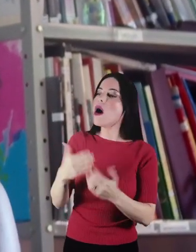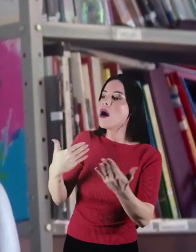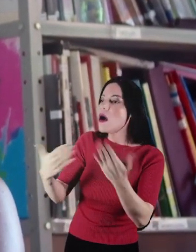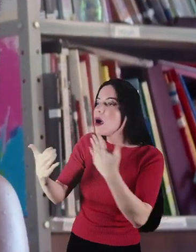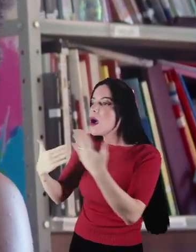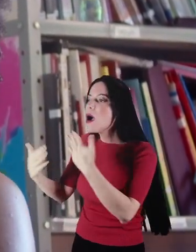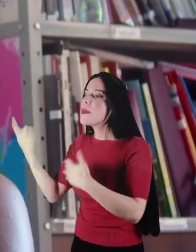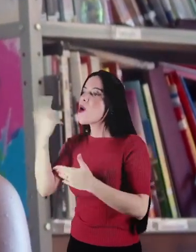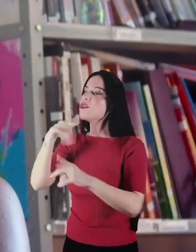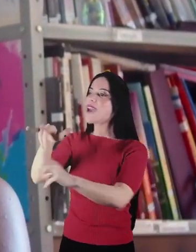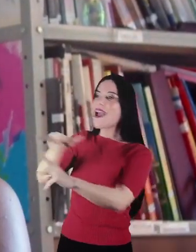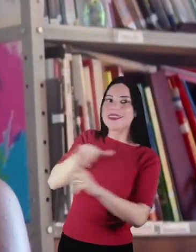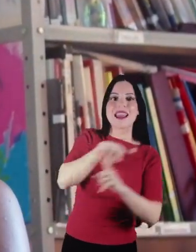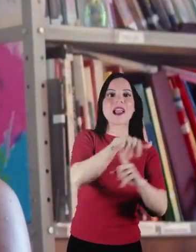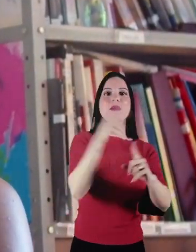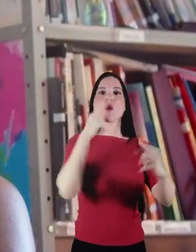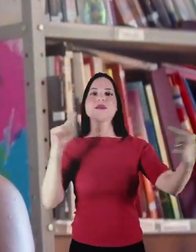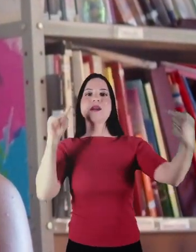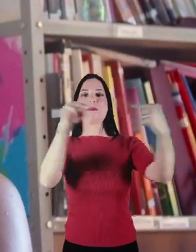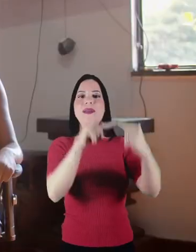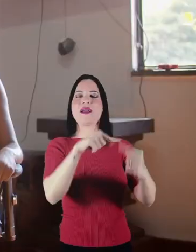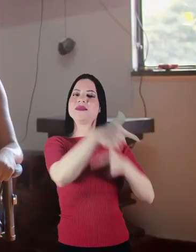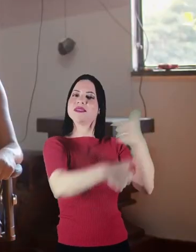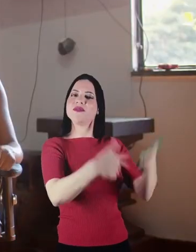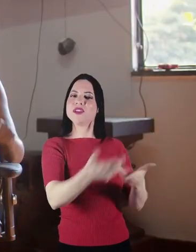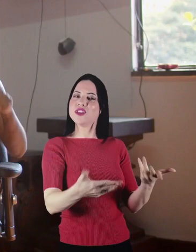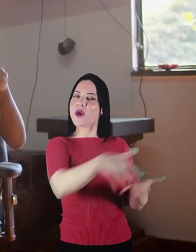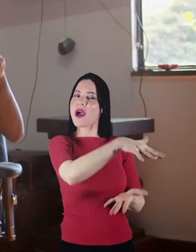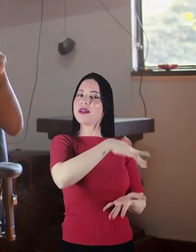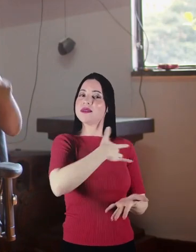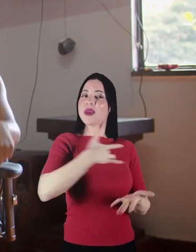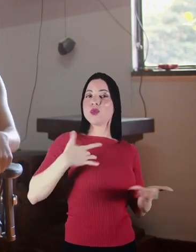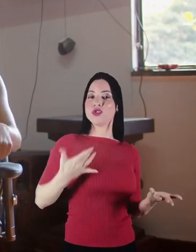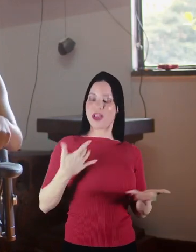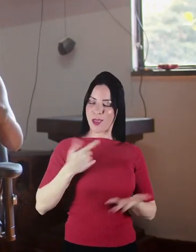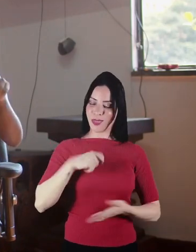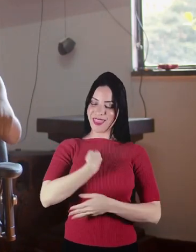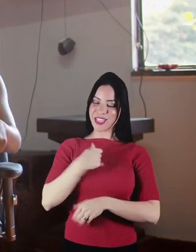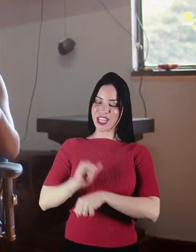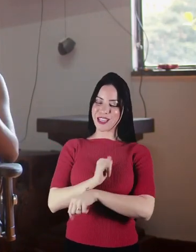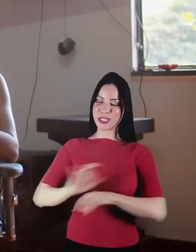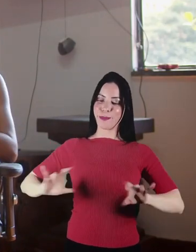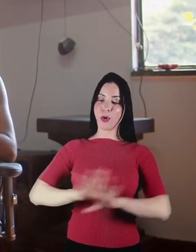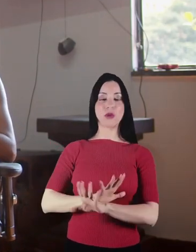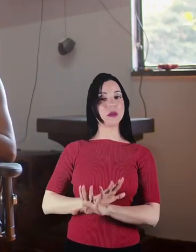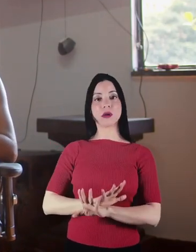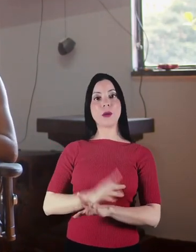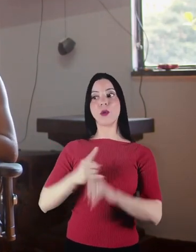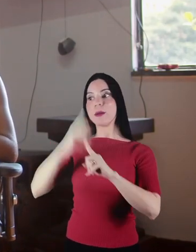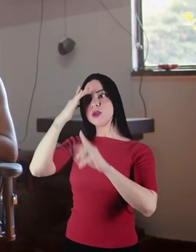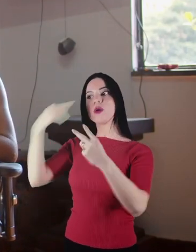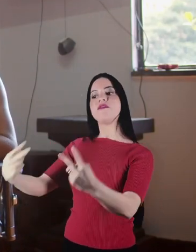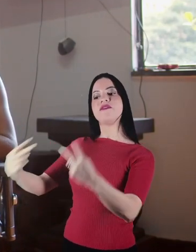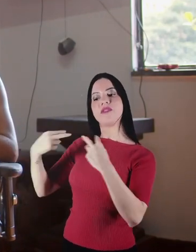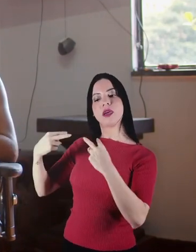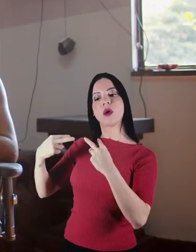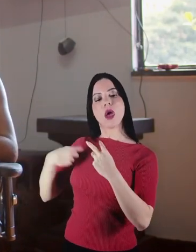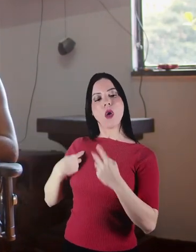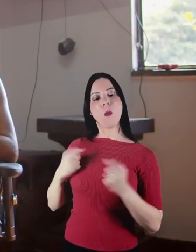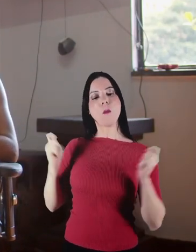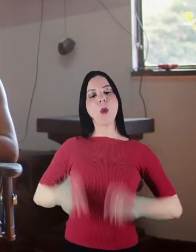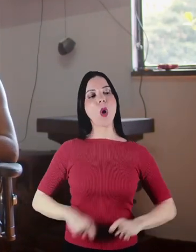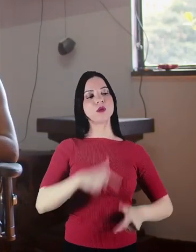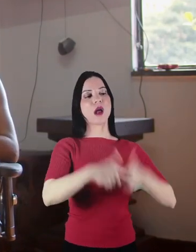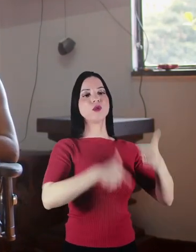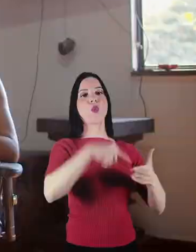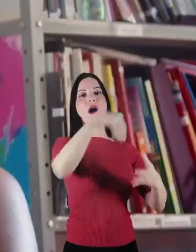E não é porque eu tenho uma estratégia, mas é porque as pessoas me viram e se viram dentro do serviço como um lugar